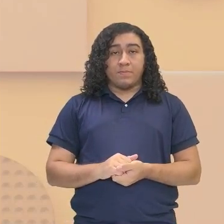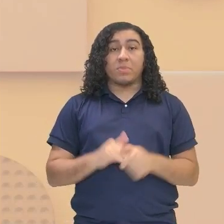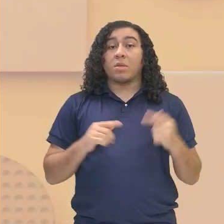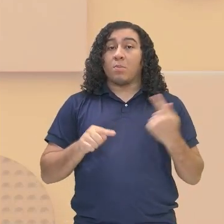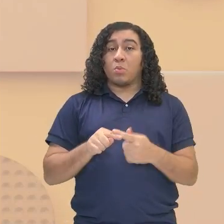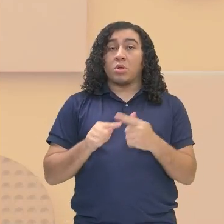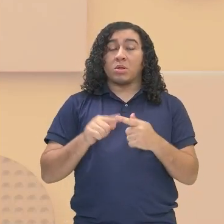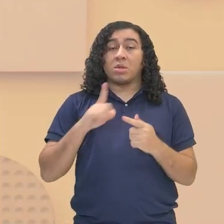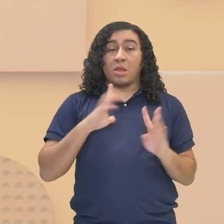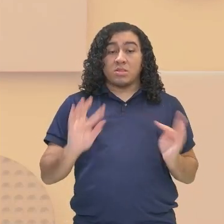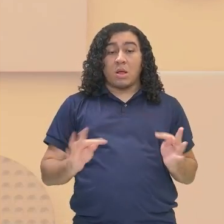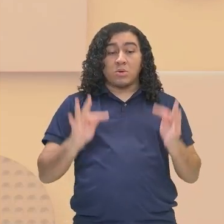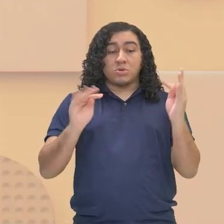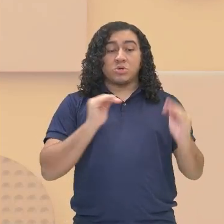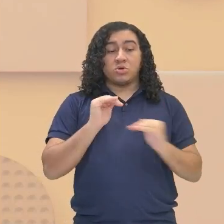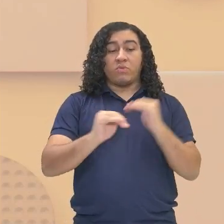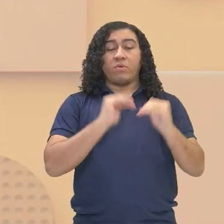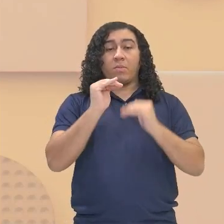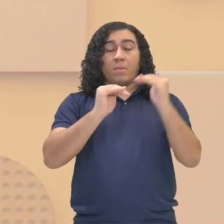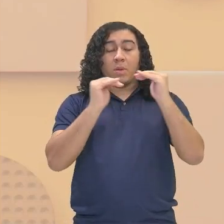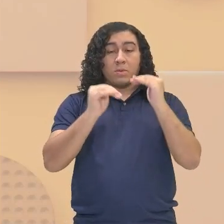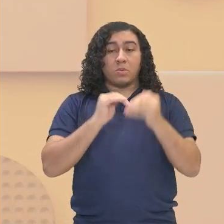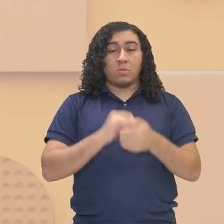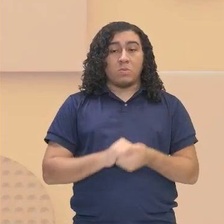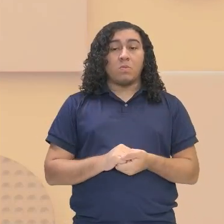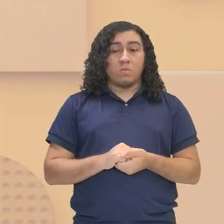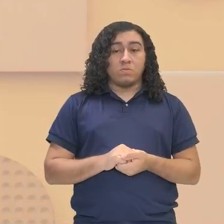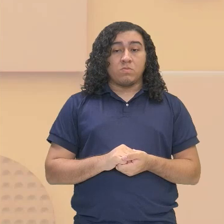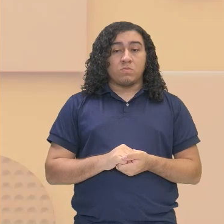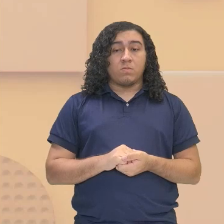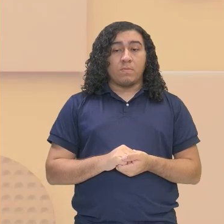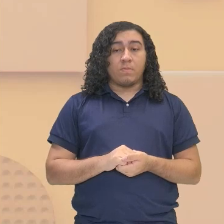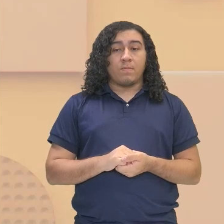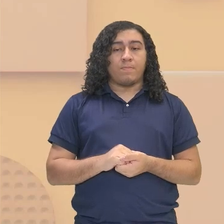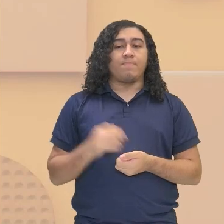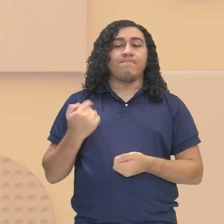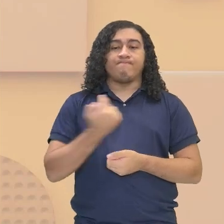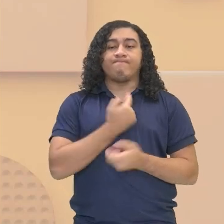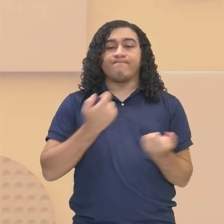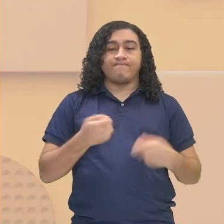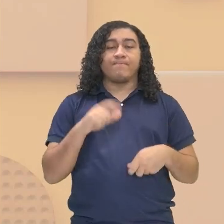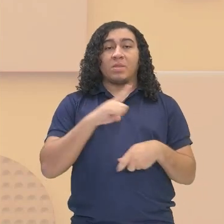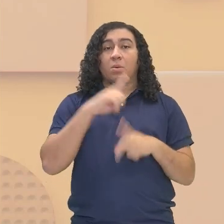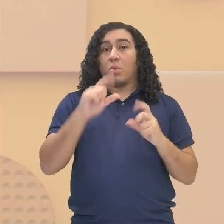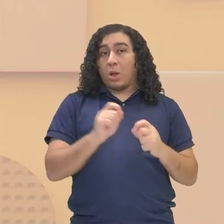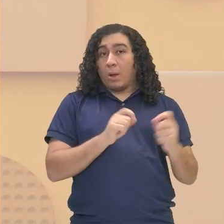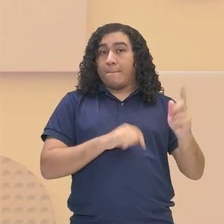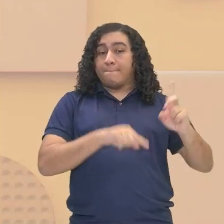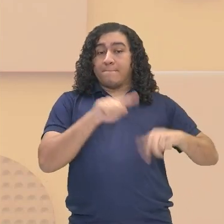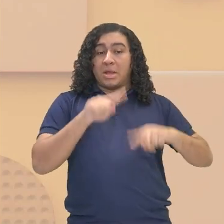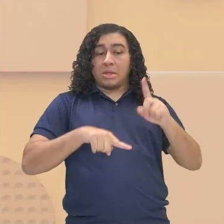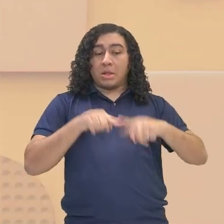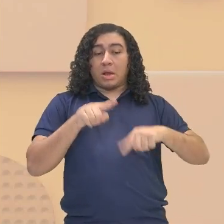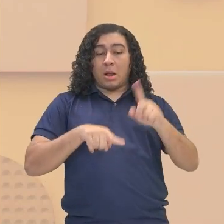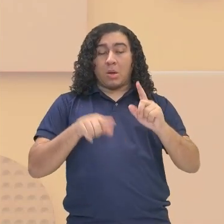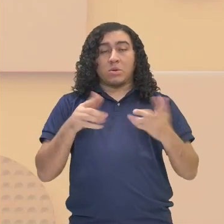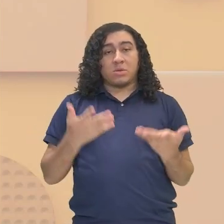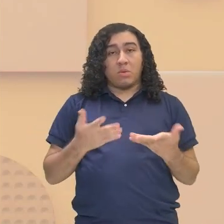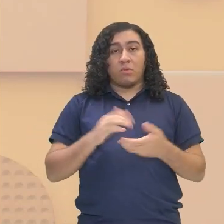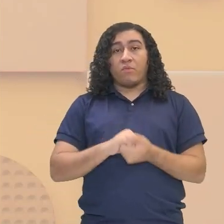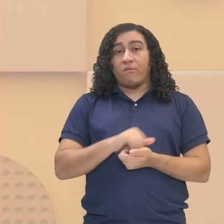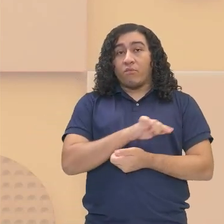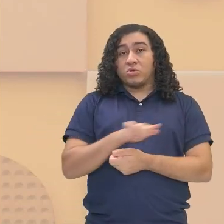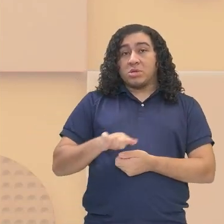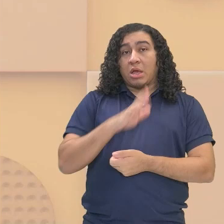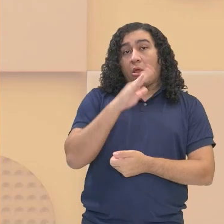avanços tecnológicos, aonde a gente vai ver exatamente isso, né? Podemos, então, ter um equipamento e você, criança,